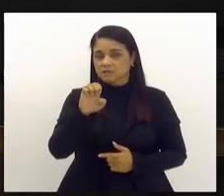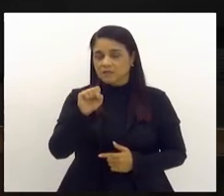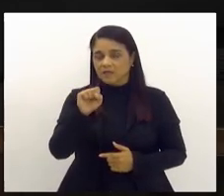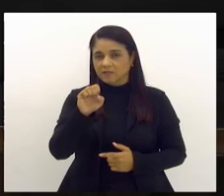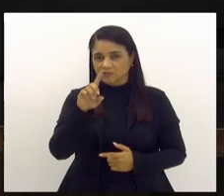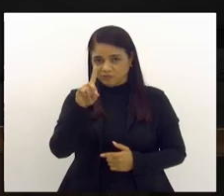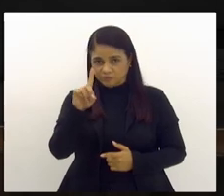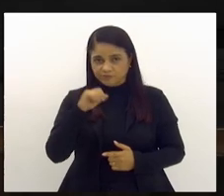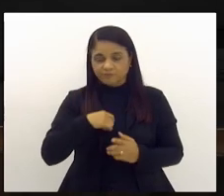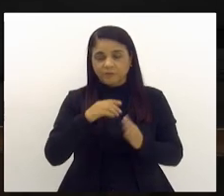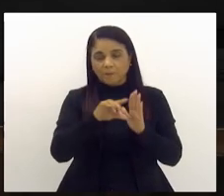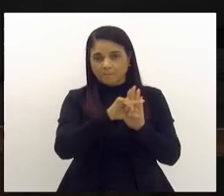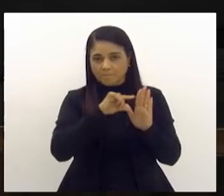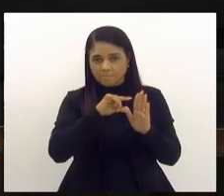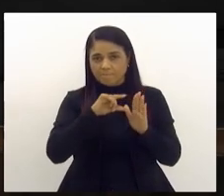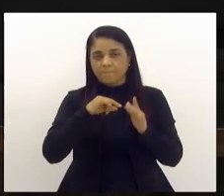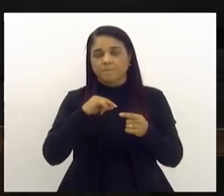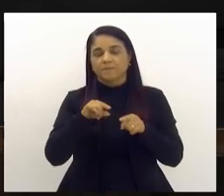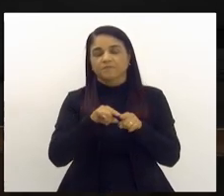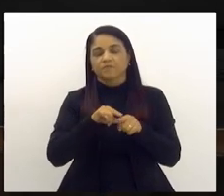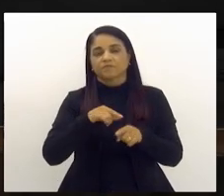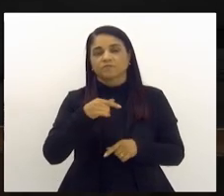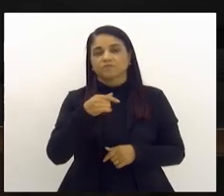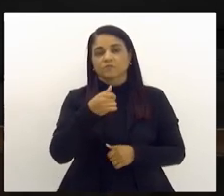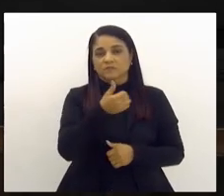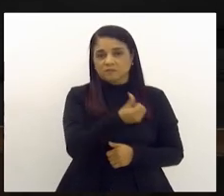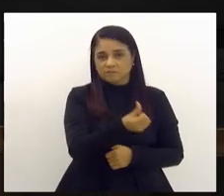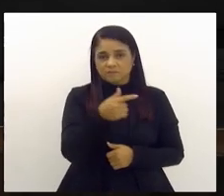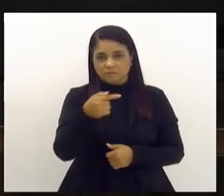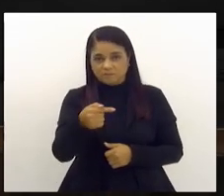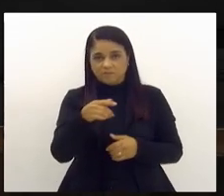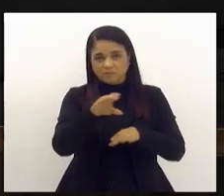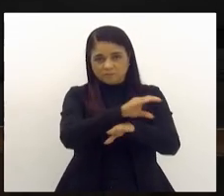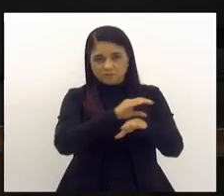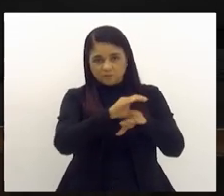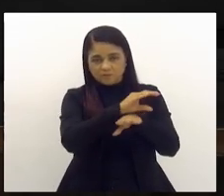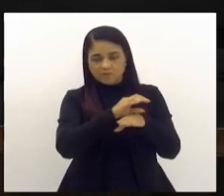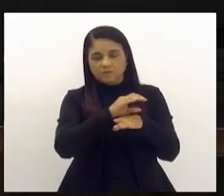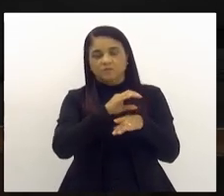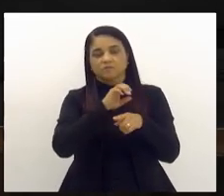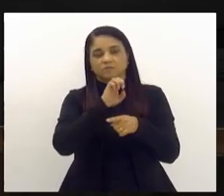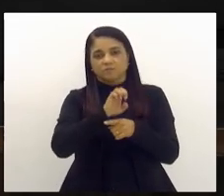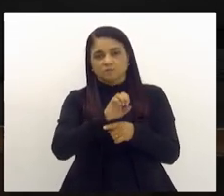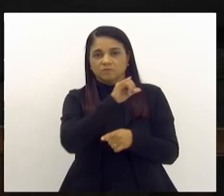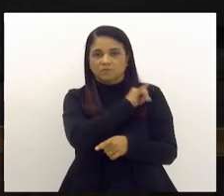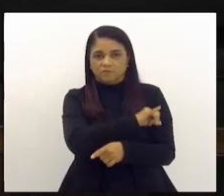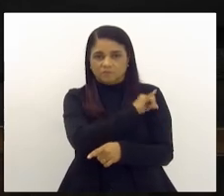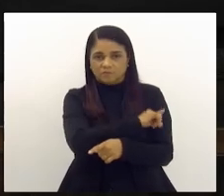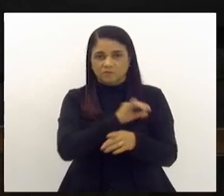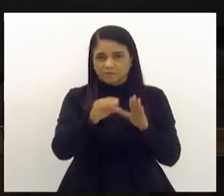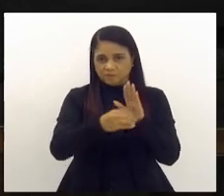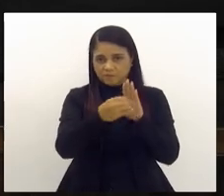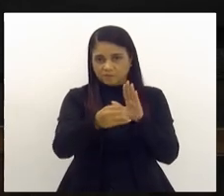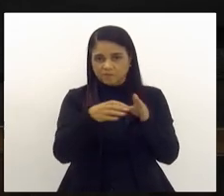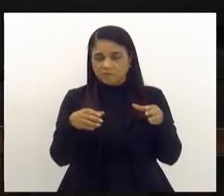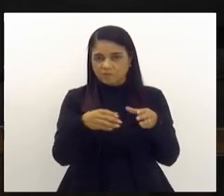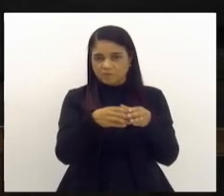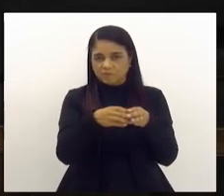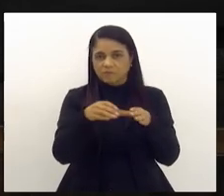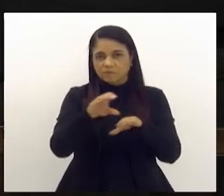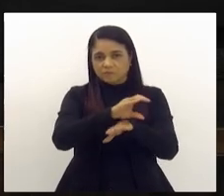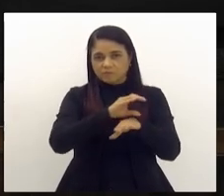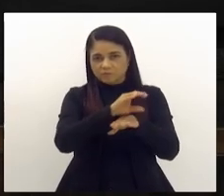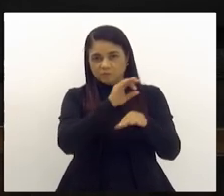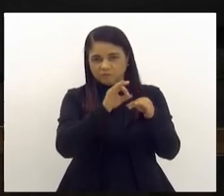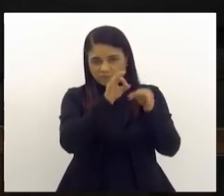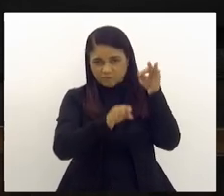parágrafos 6º e 7º do artigo 183 da Constituição do Estado do Rio de Janeiro. Pareceres das comissões de Constituição